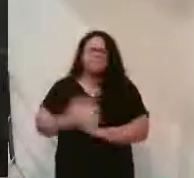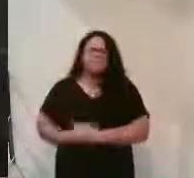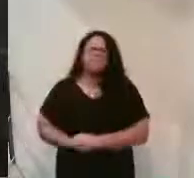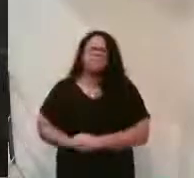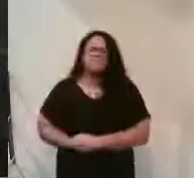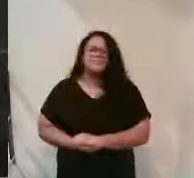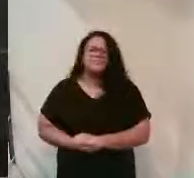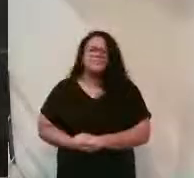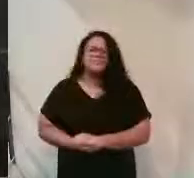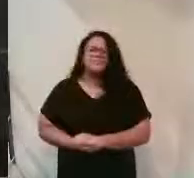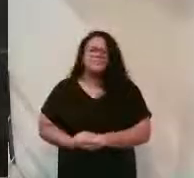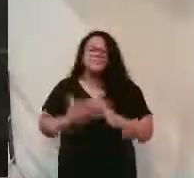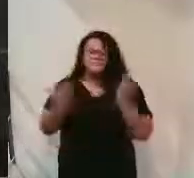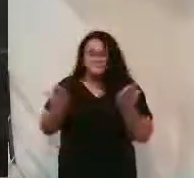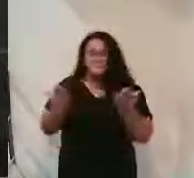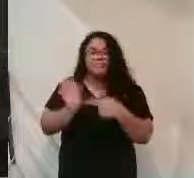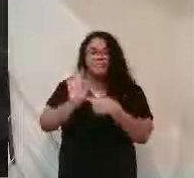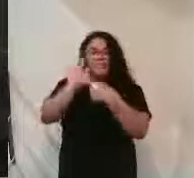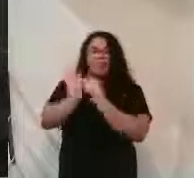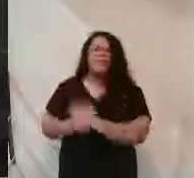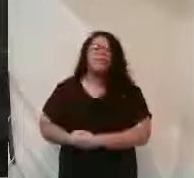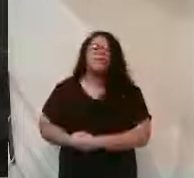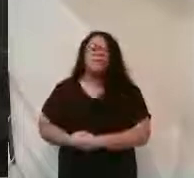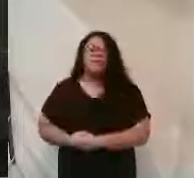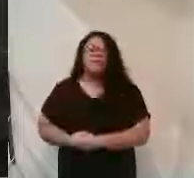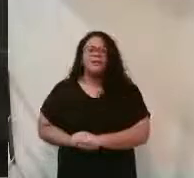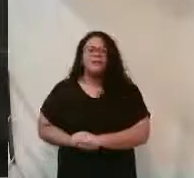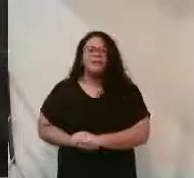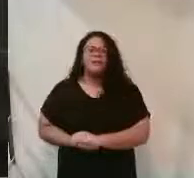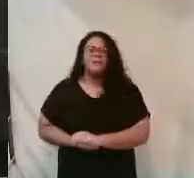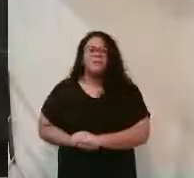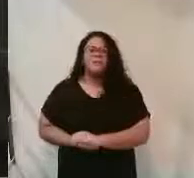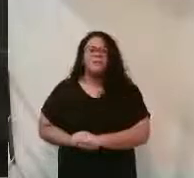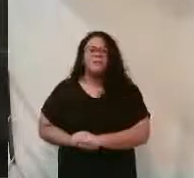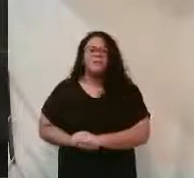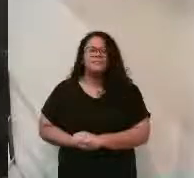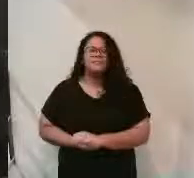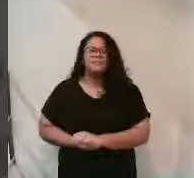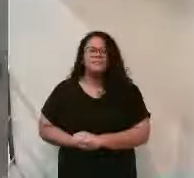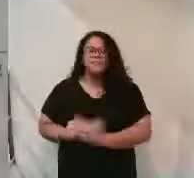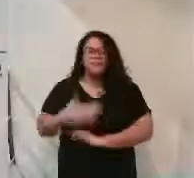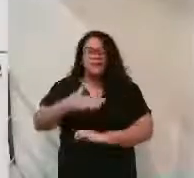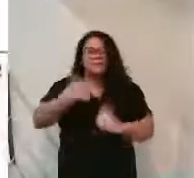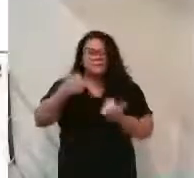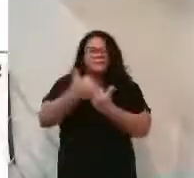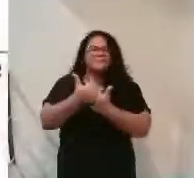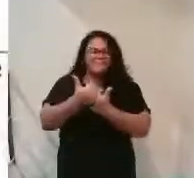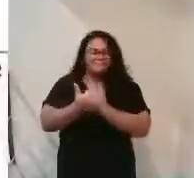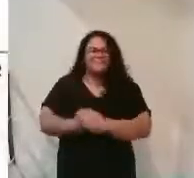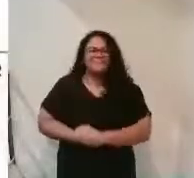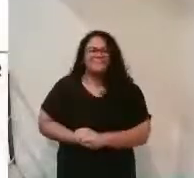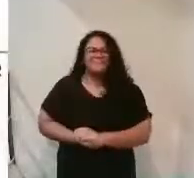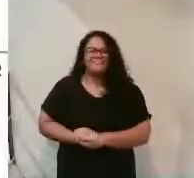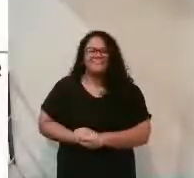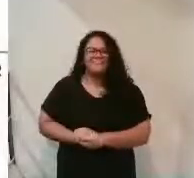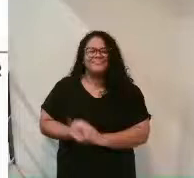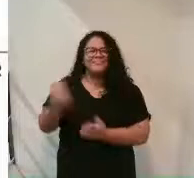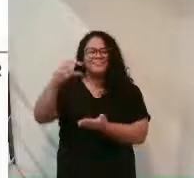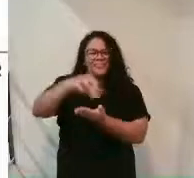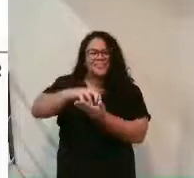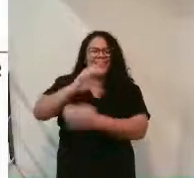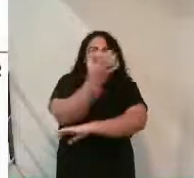só um quadro, que inclusive foi meu assessor lá, auxiliar do CAU do Meio Ambiente, Ramon,